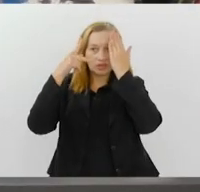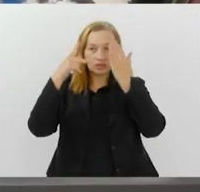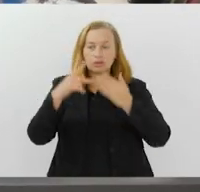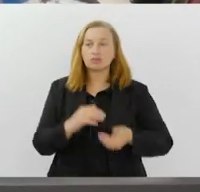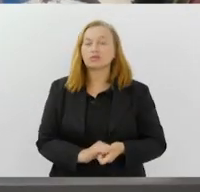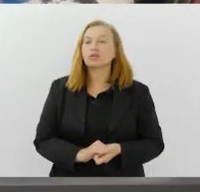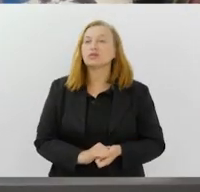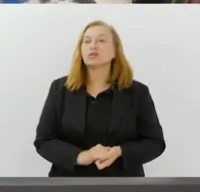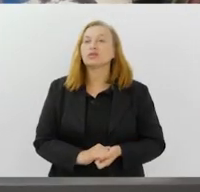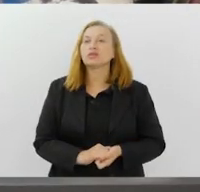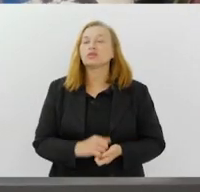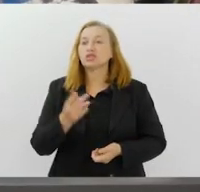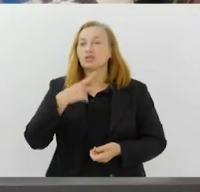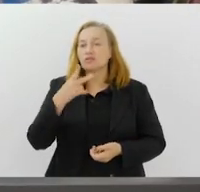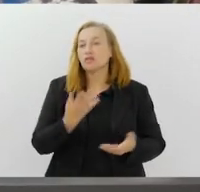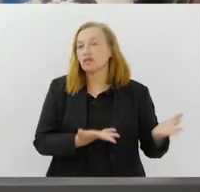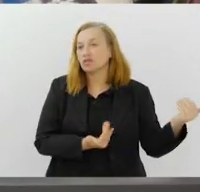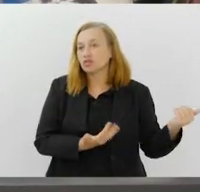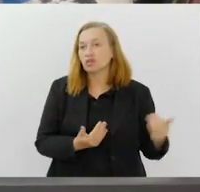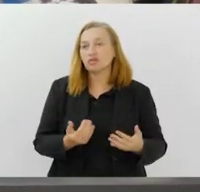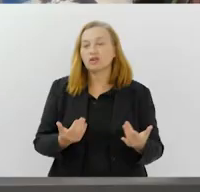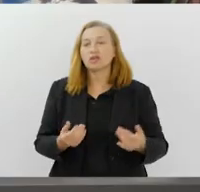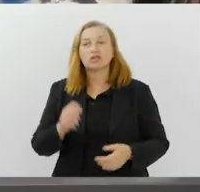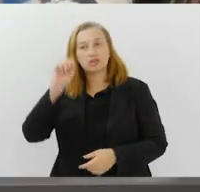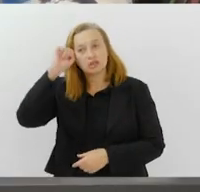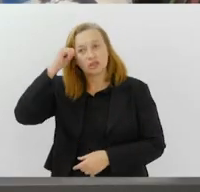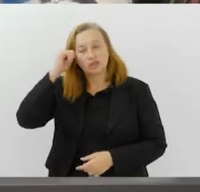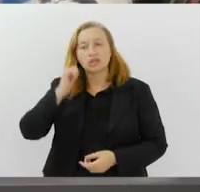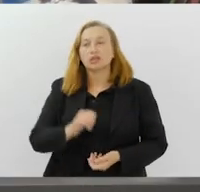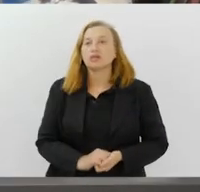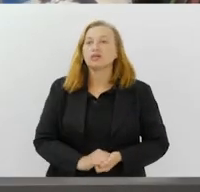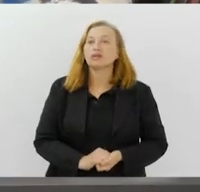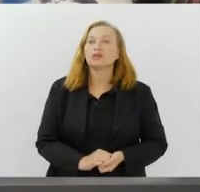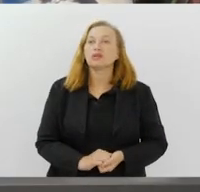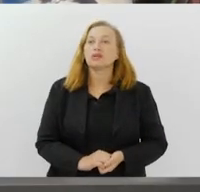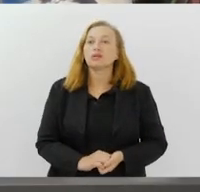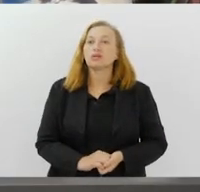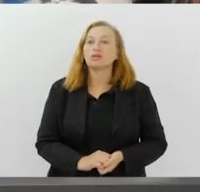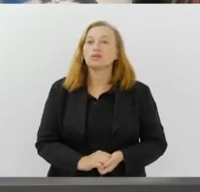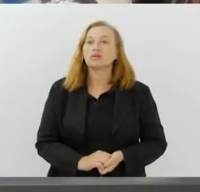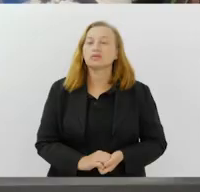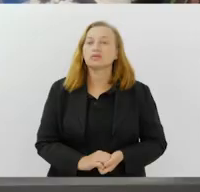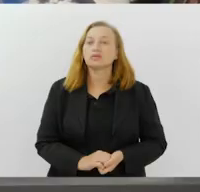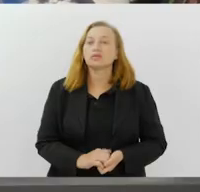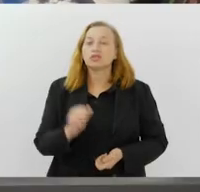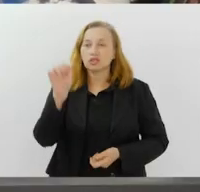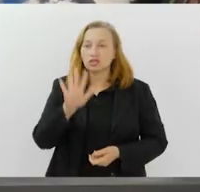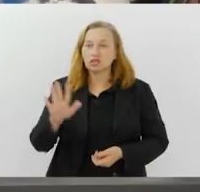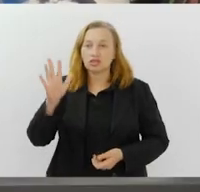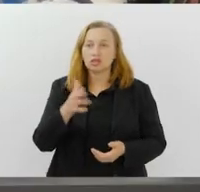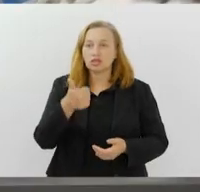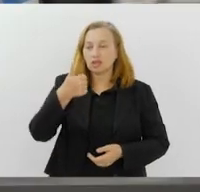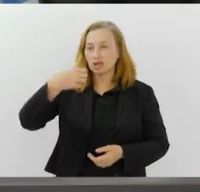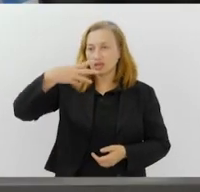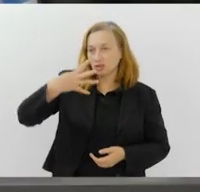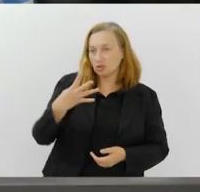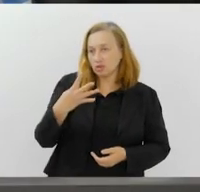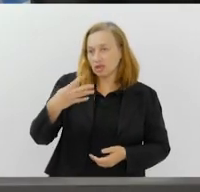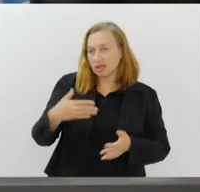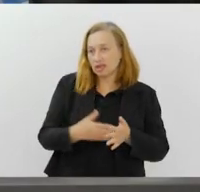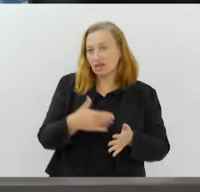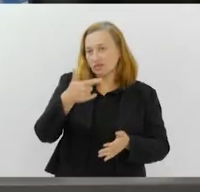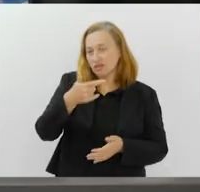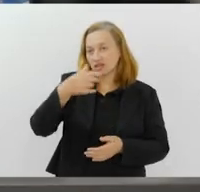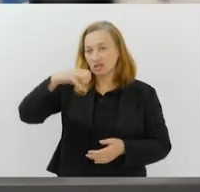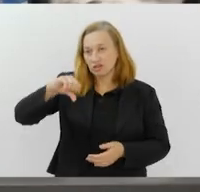isso também quando a gente fala de jovens negros eh o jovens negros no geral de 14 a 29 anos tem